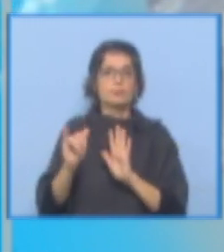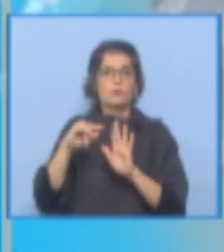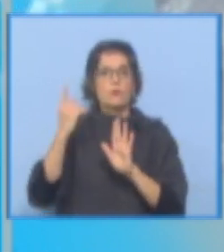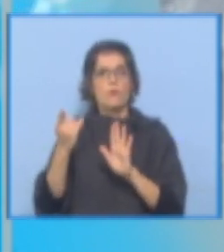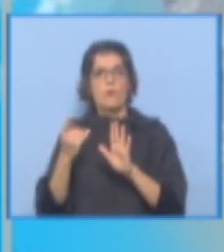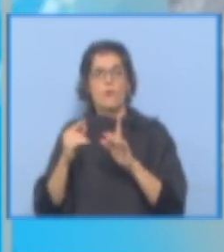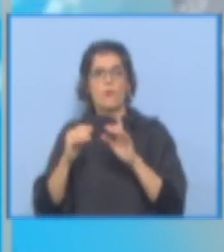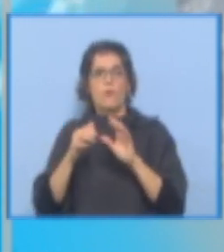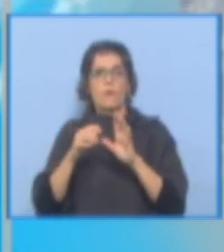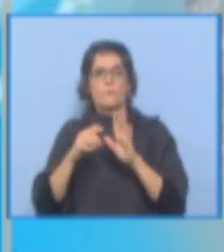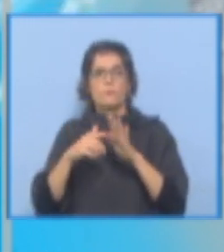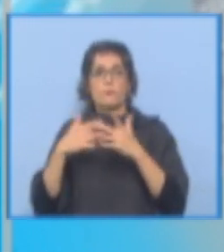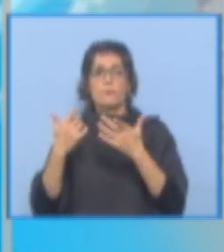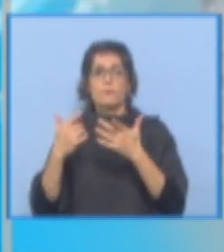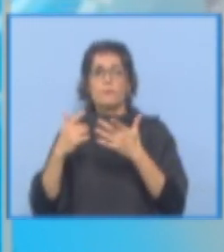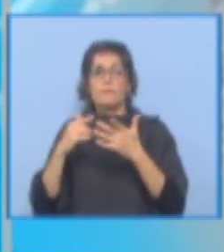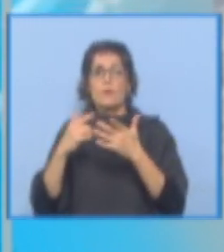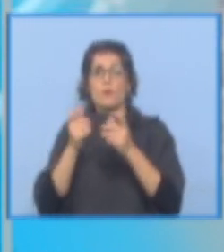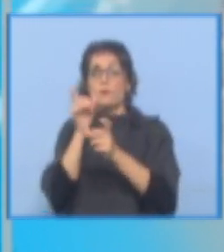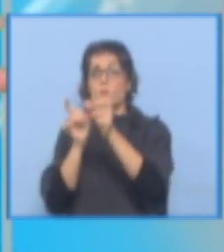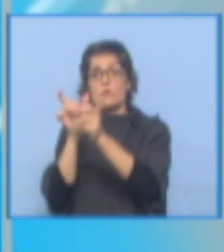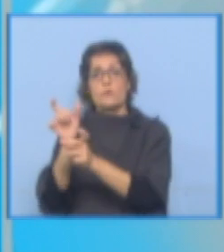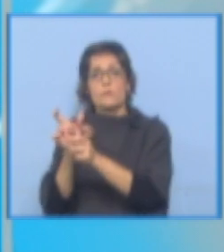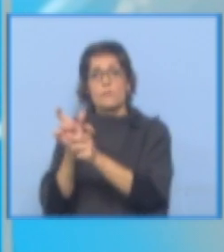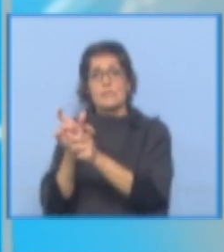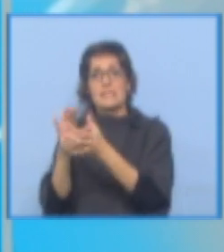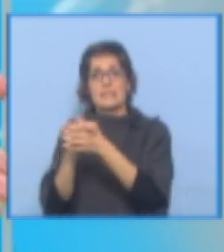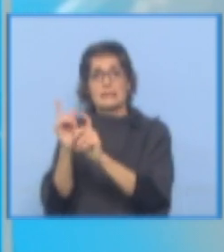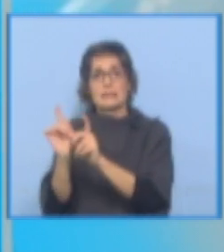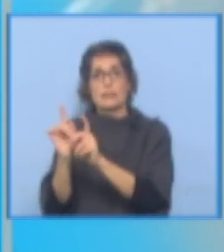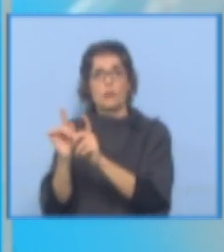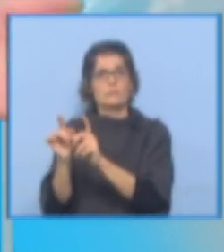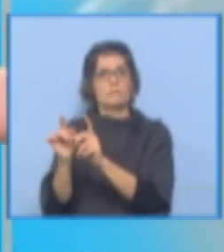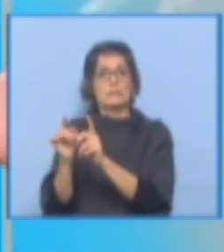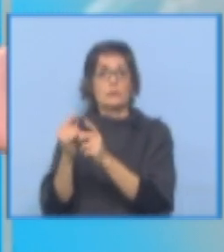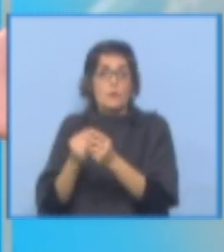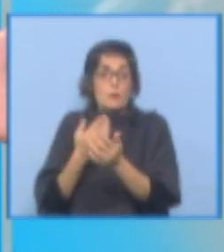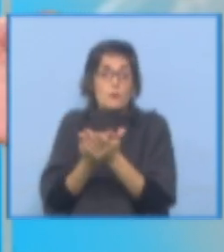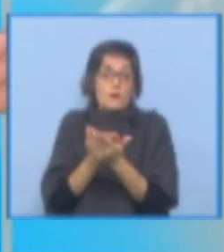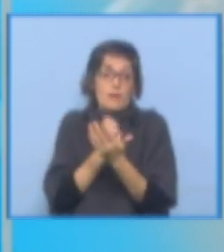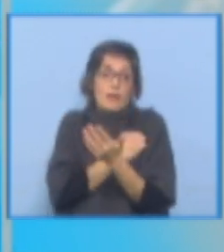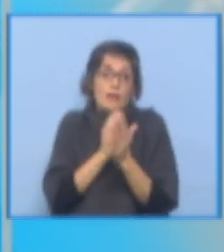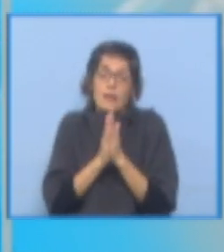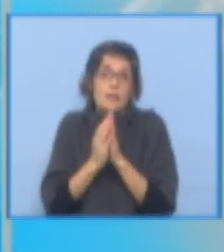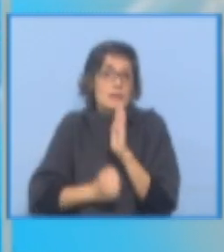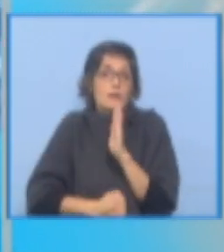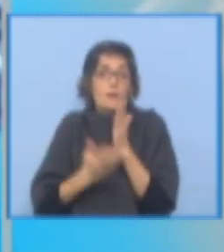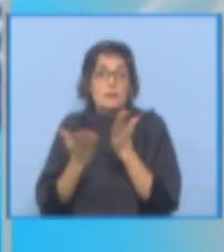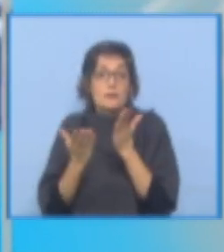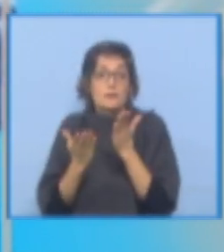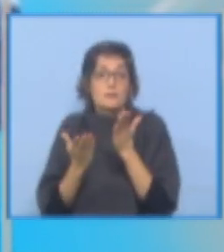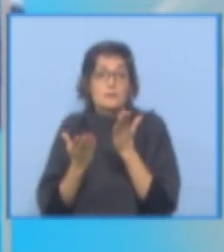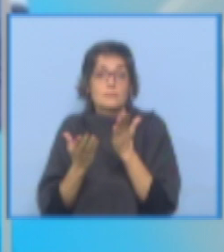entre pessoas que não estão casadas é uma proposta um pouco louca. Mas é a proposta da Igreja Católica e, portanto,